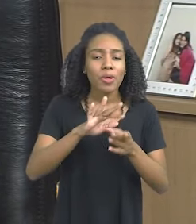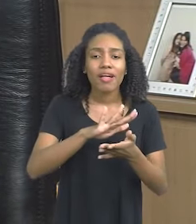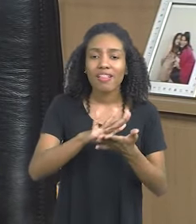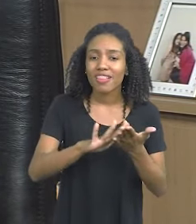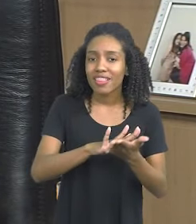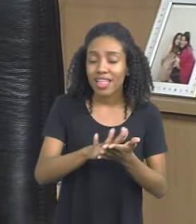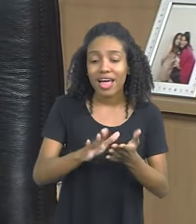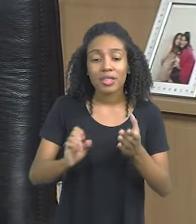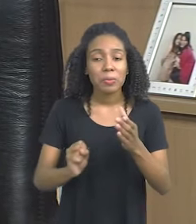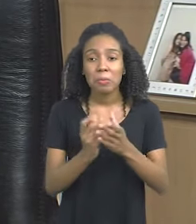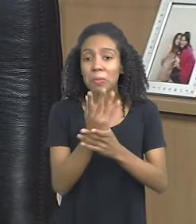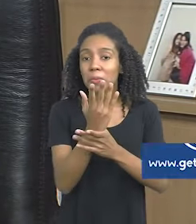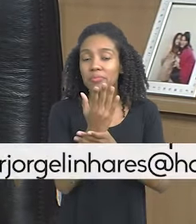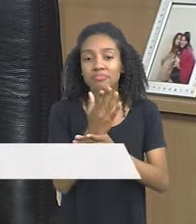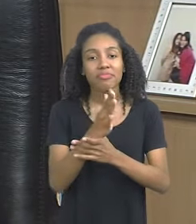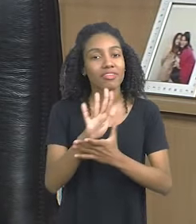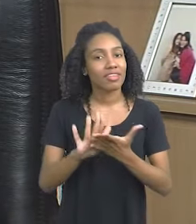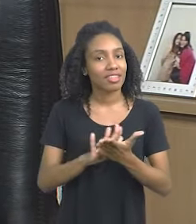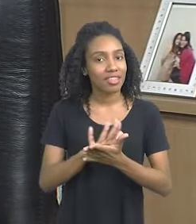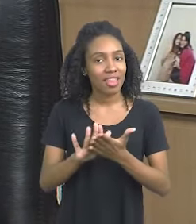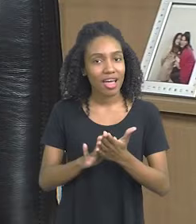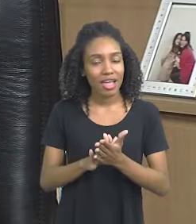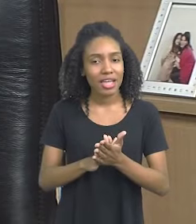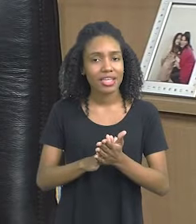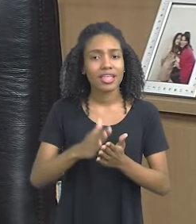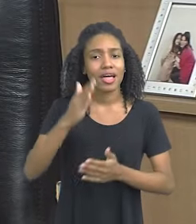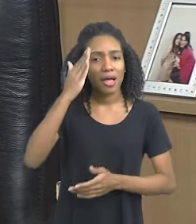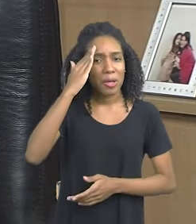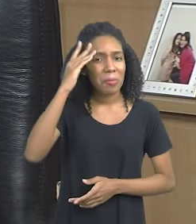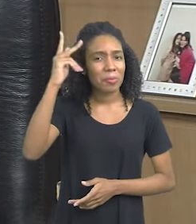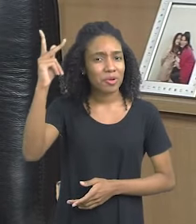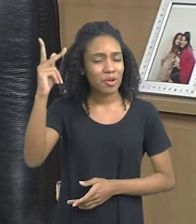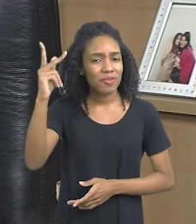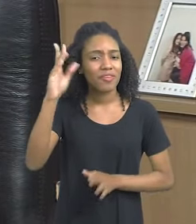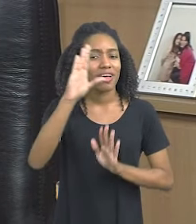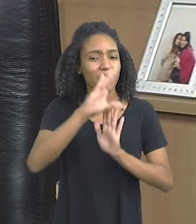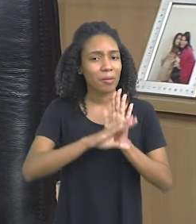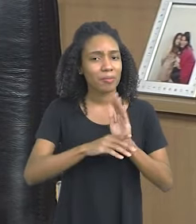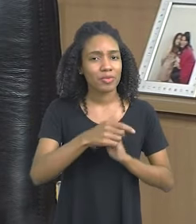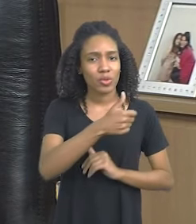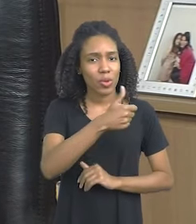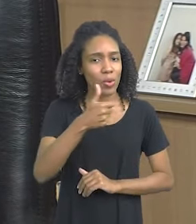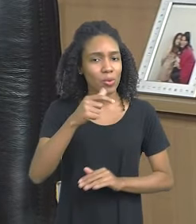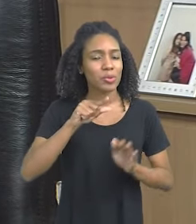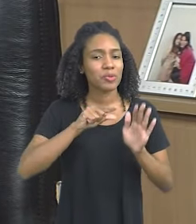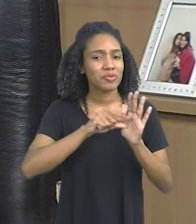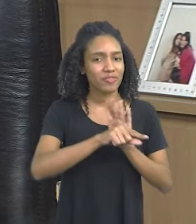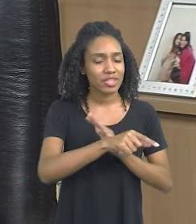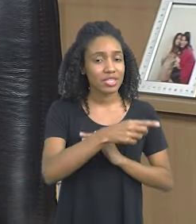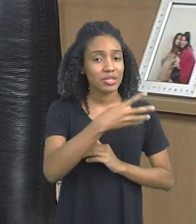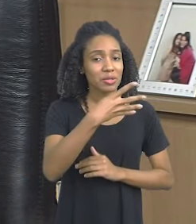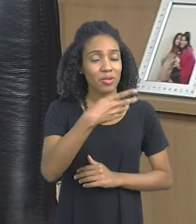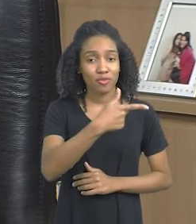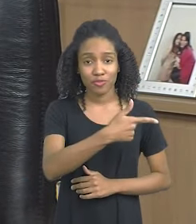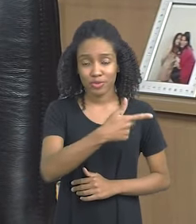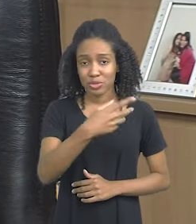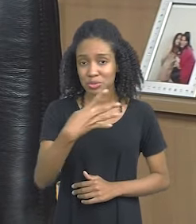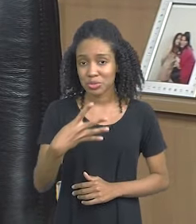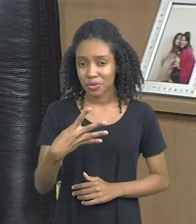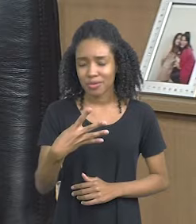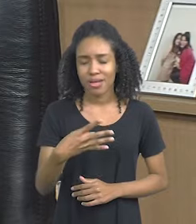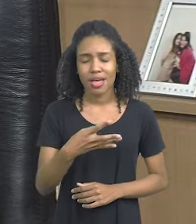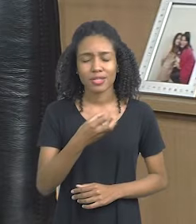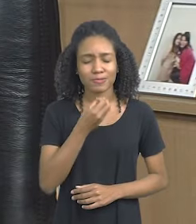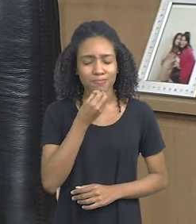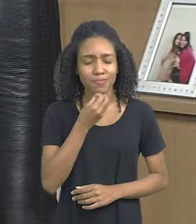texto de Provérbios 11, 24, nessa linguagem de hoje. Há quem dê